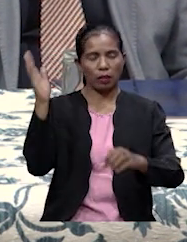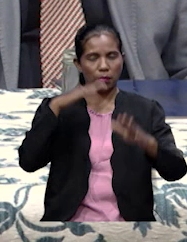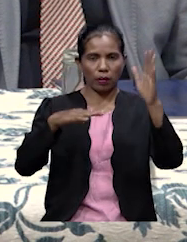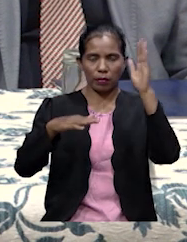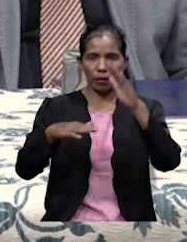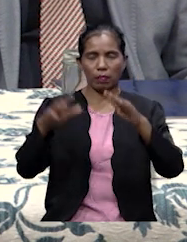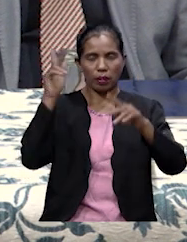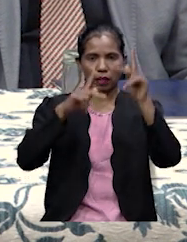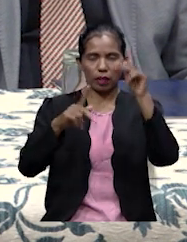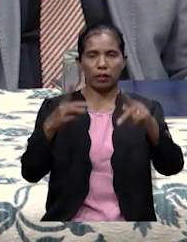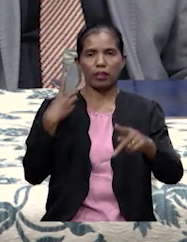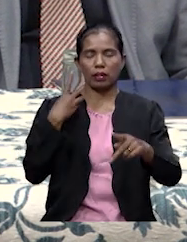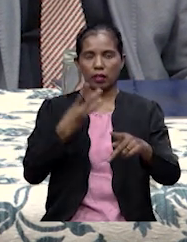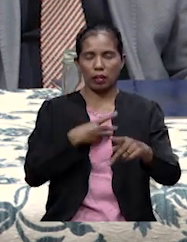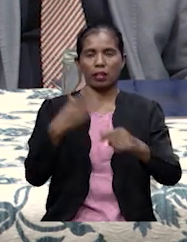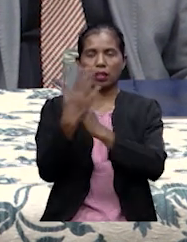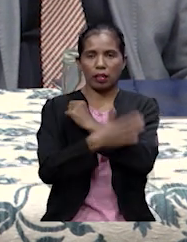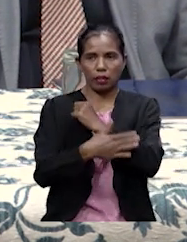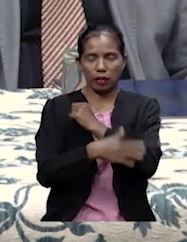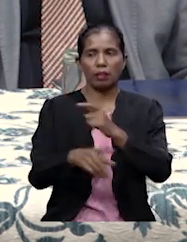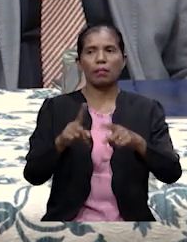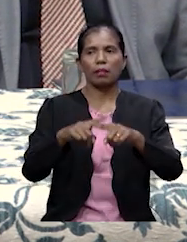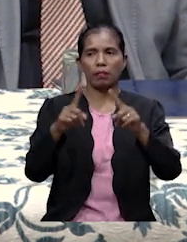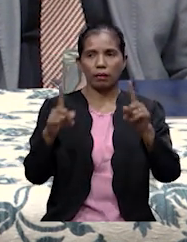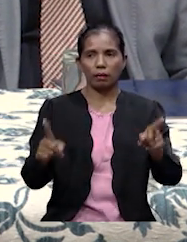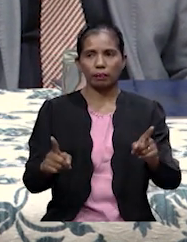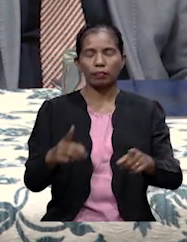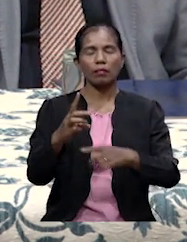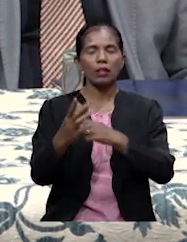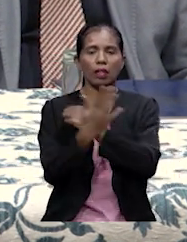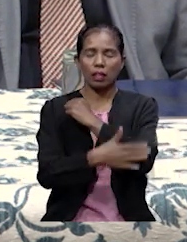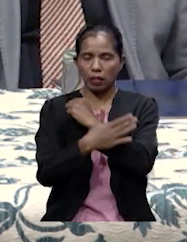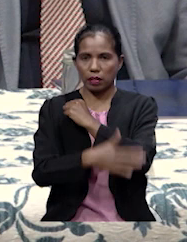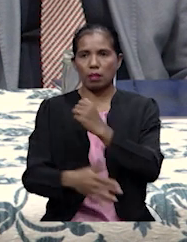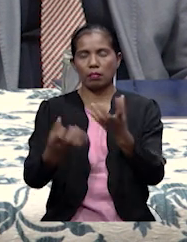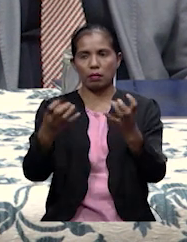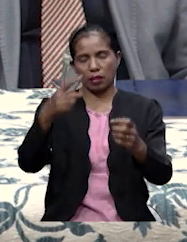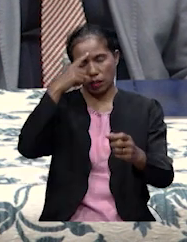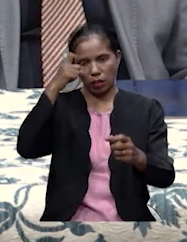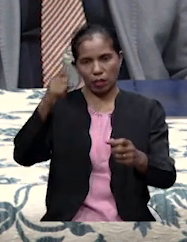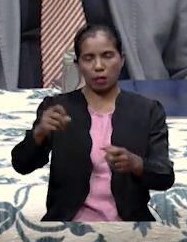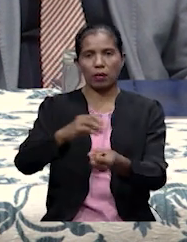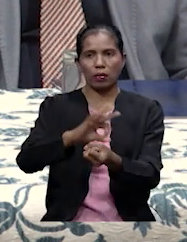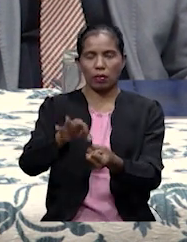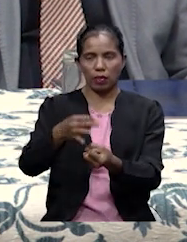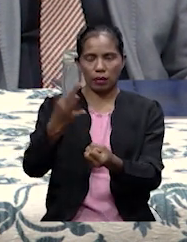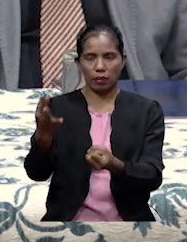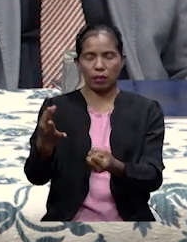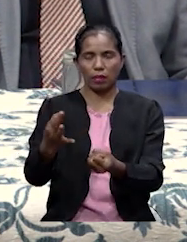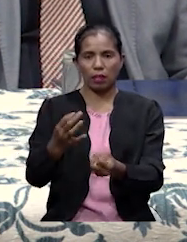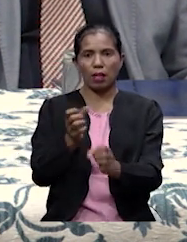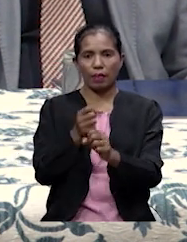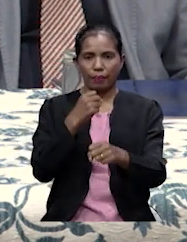de itininha railara. Mas vê quase o país todo, também pandemia não vê mais lá.